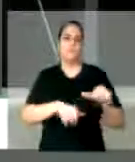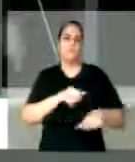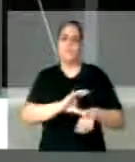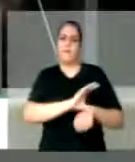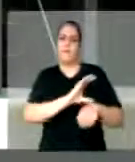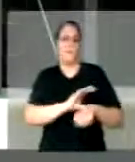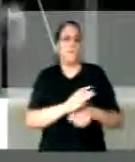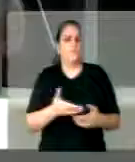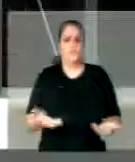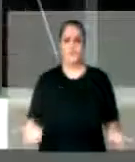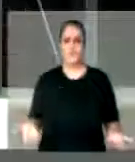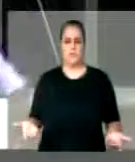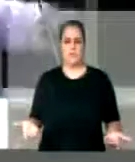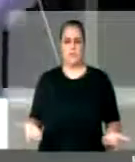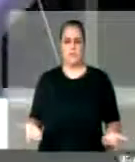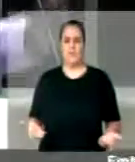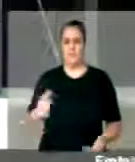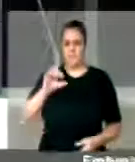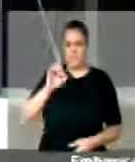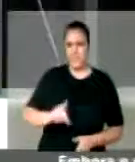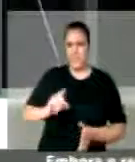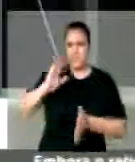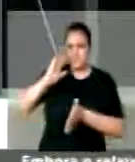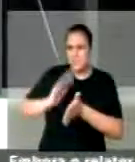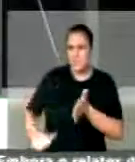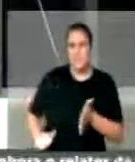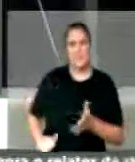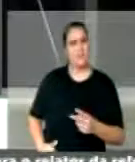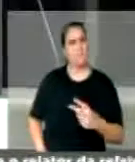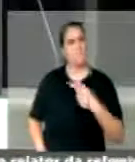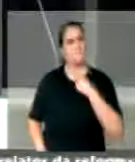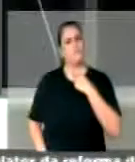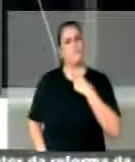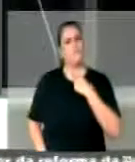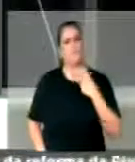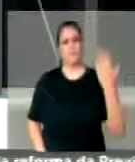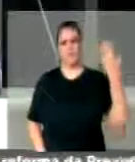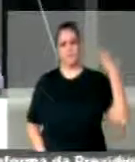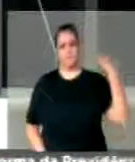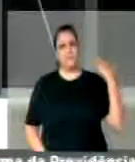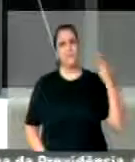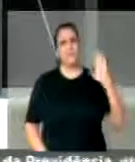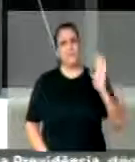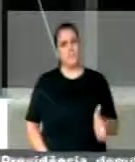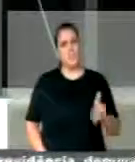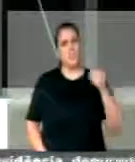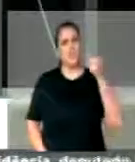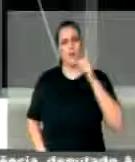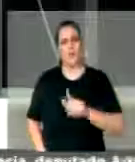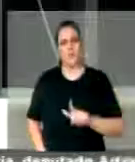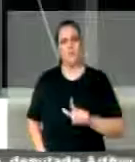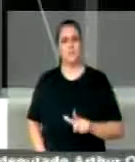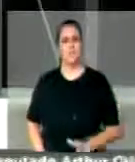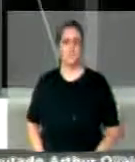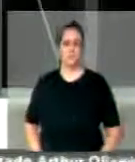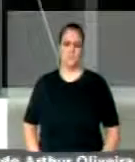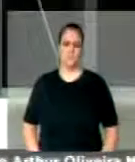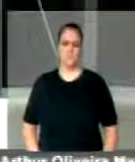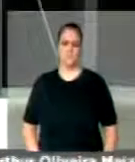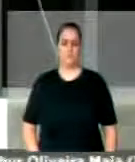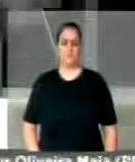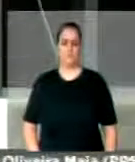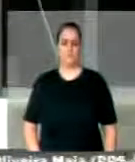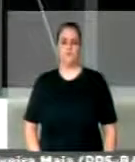Constituição para retirar o que o trabalhador e a trabalhadora conseguiu até hoje conquistar. E esta